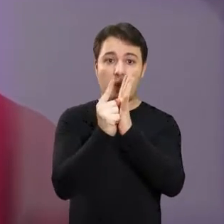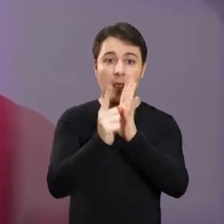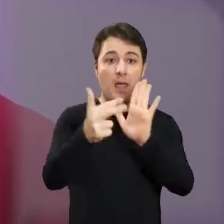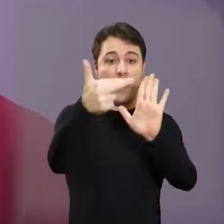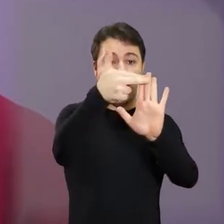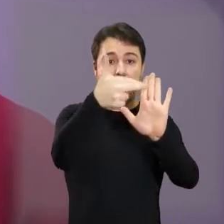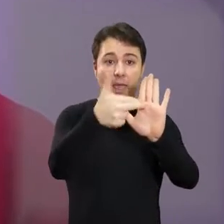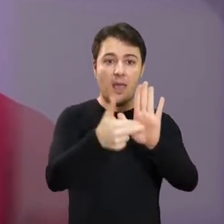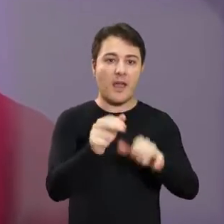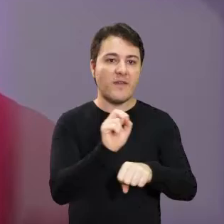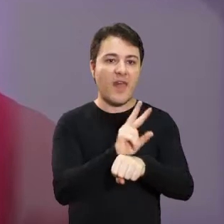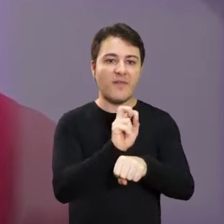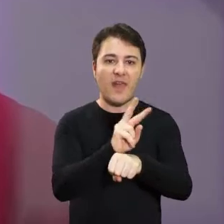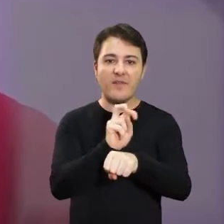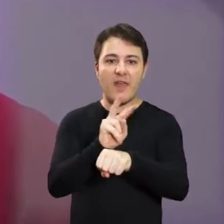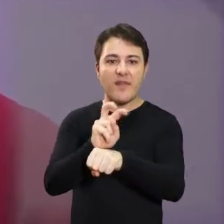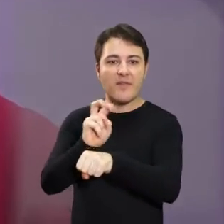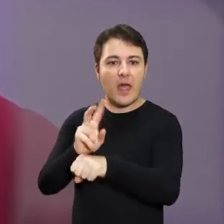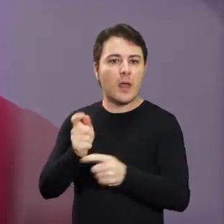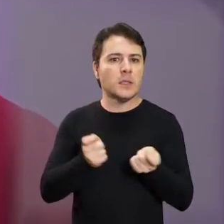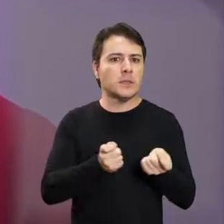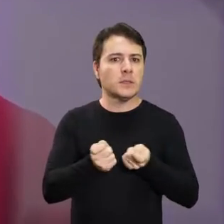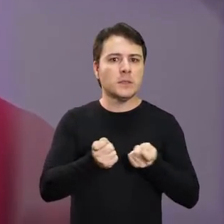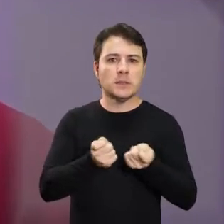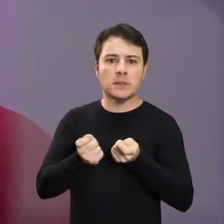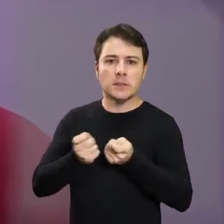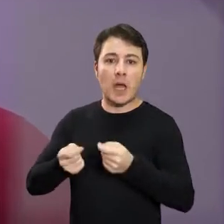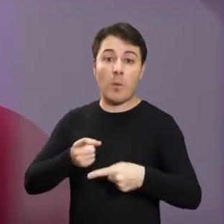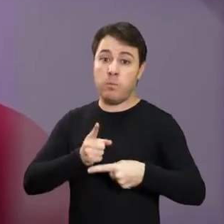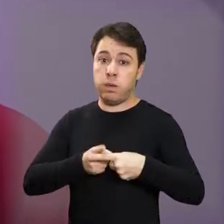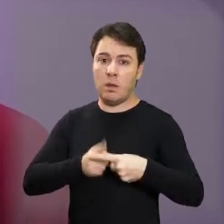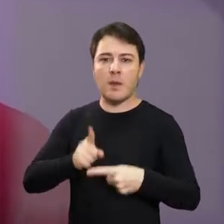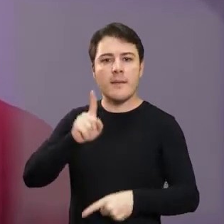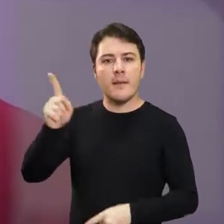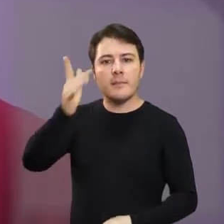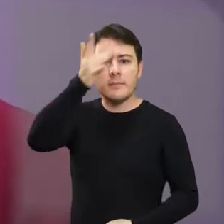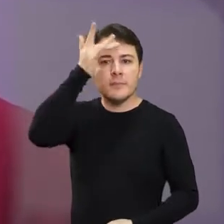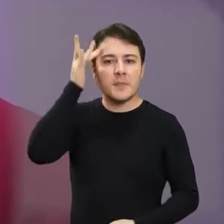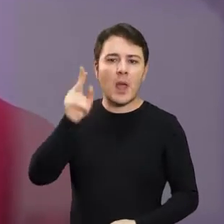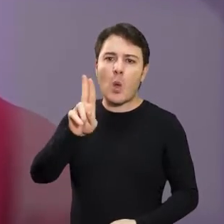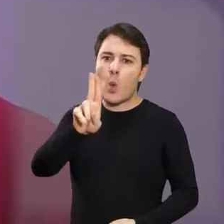no Sri Lanka, o governo ele regulou o acesso a pesticidas, que